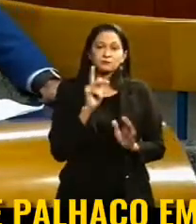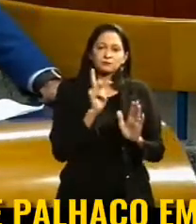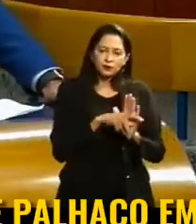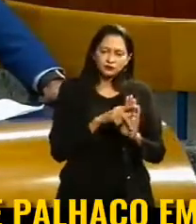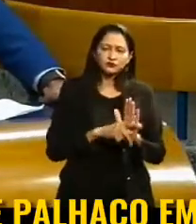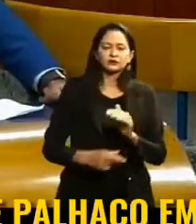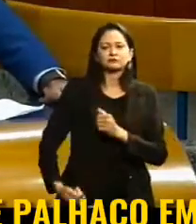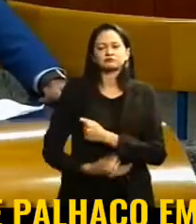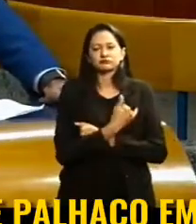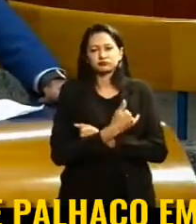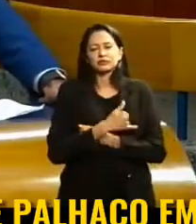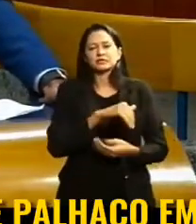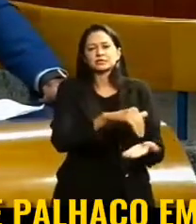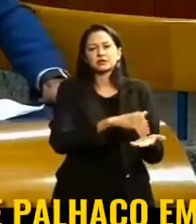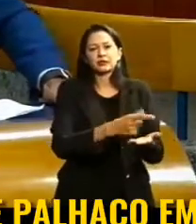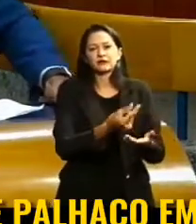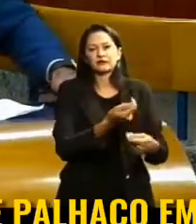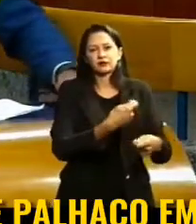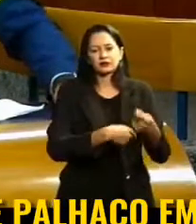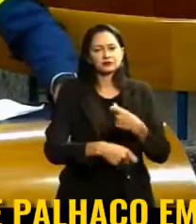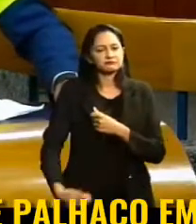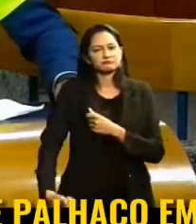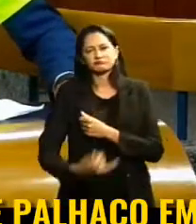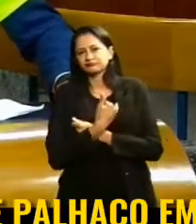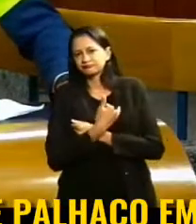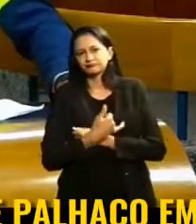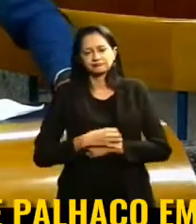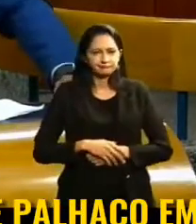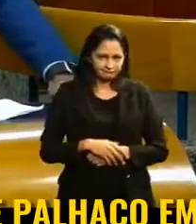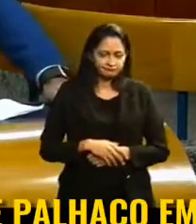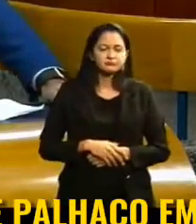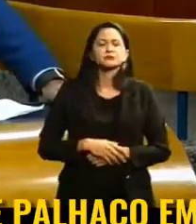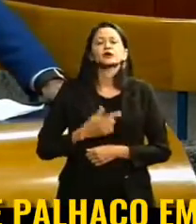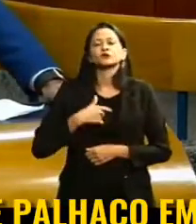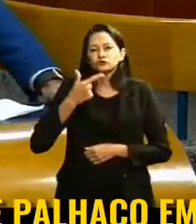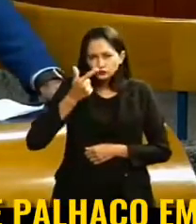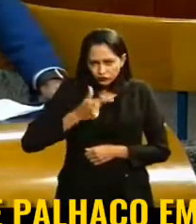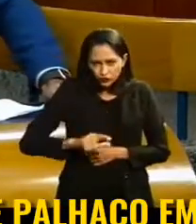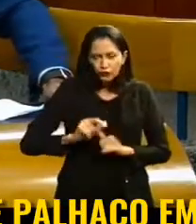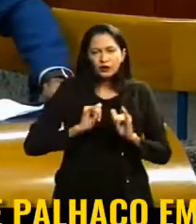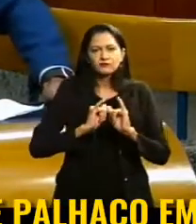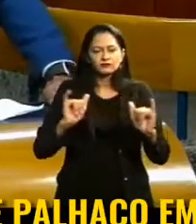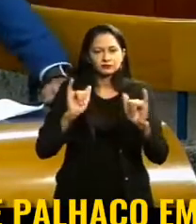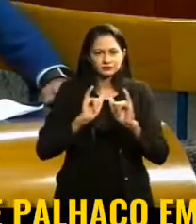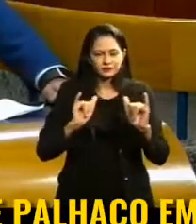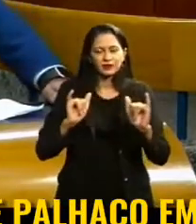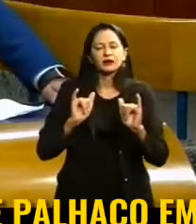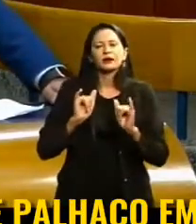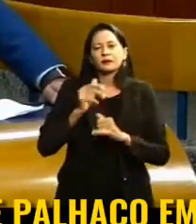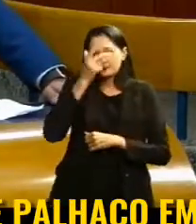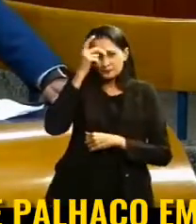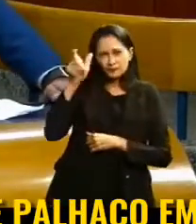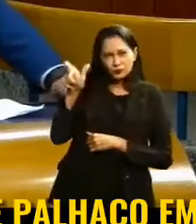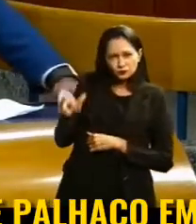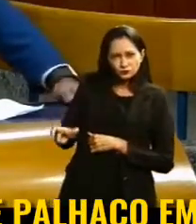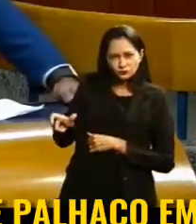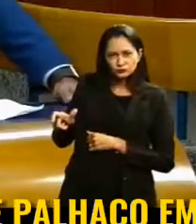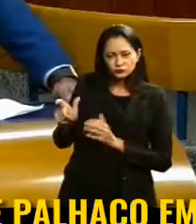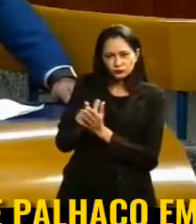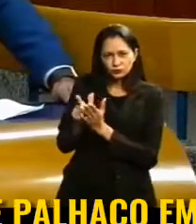pelo secretário de finanças, eu fui enganado. Eu gostaria também de registrar uma fala de um apresentador de